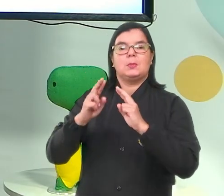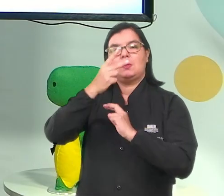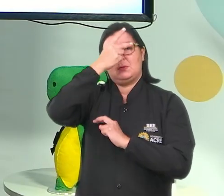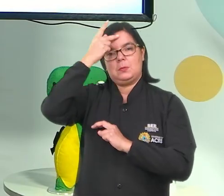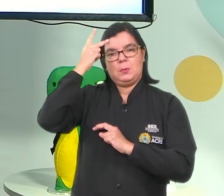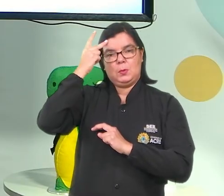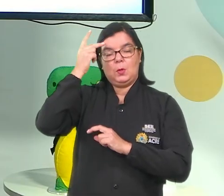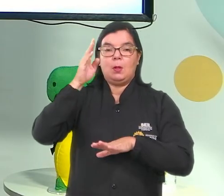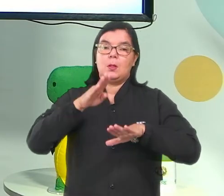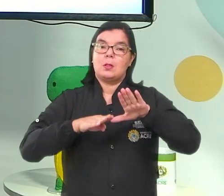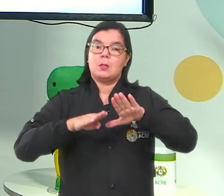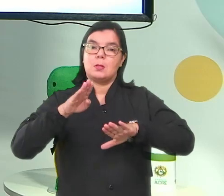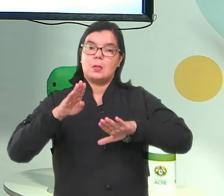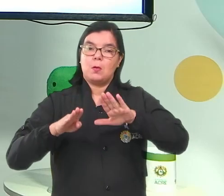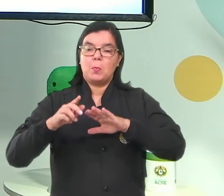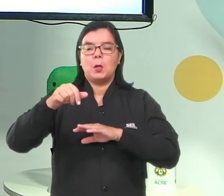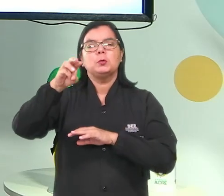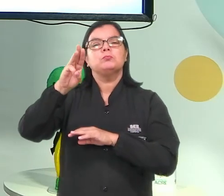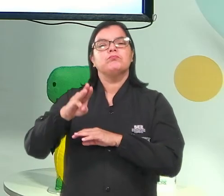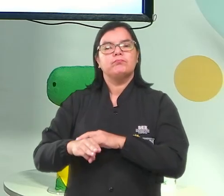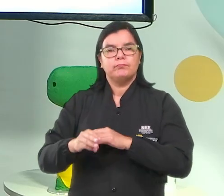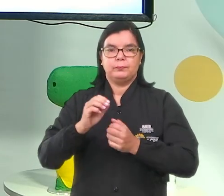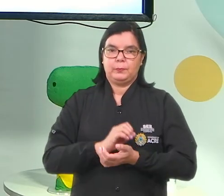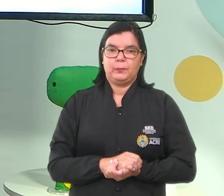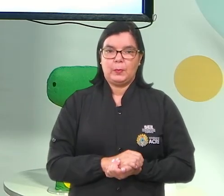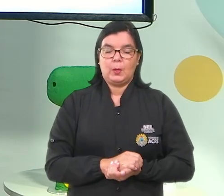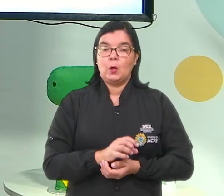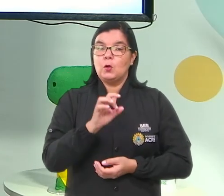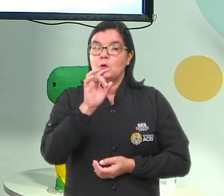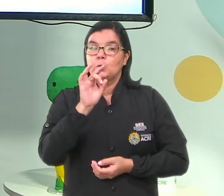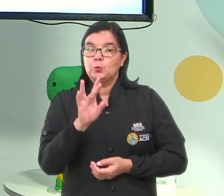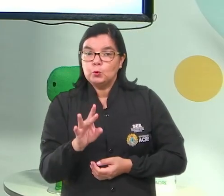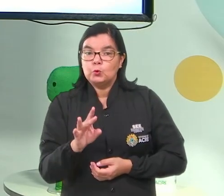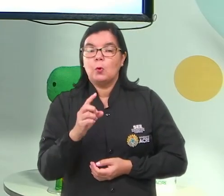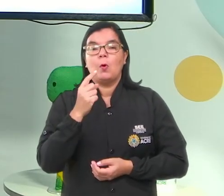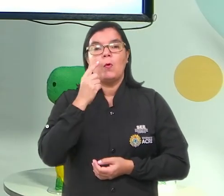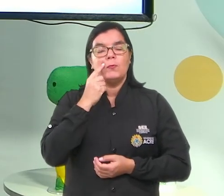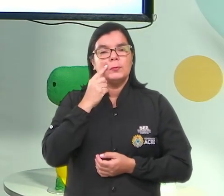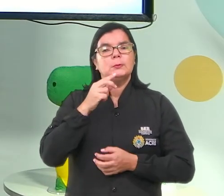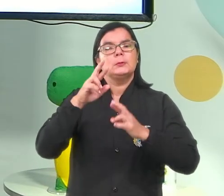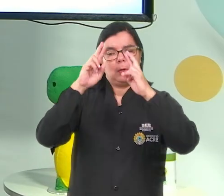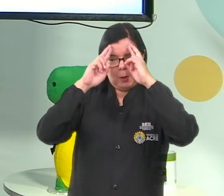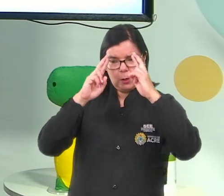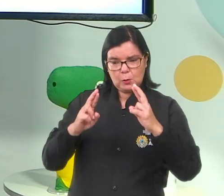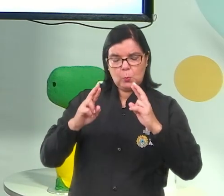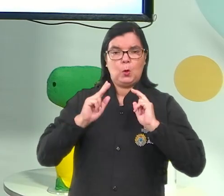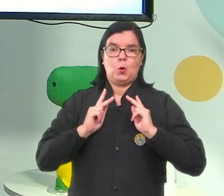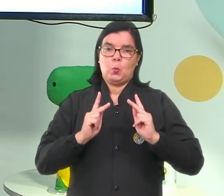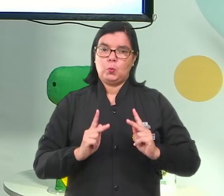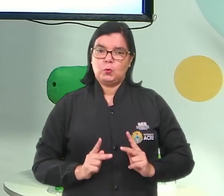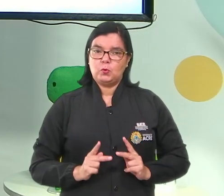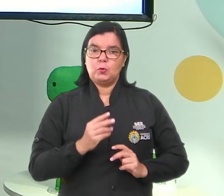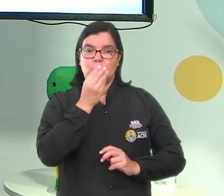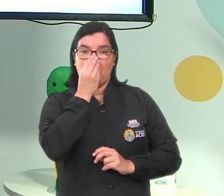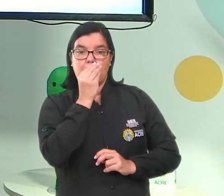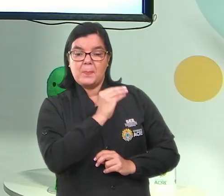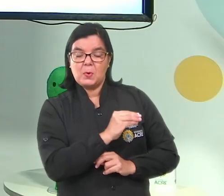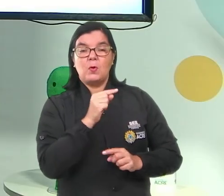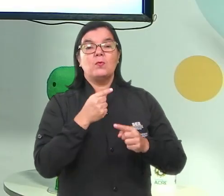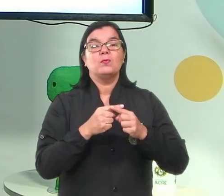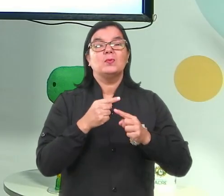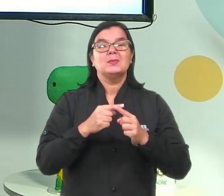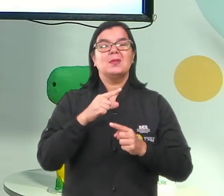pessoas, independente de quem elas são. Você somente supera comportamentos discriminatórios quando você